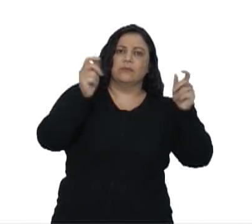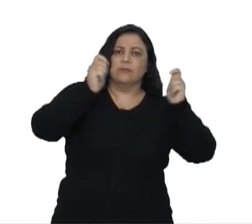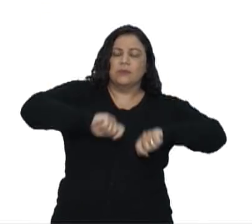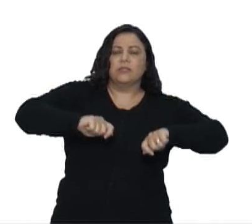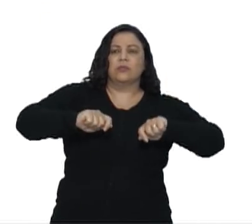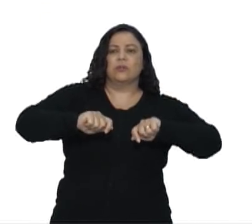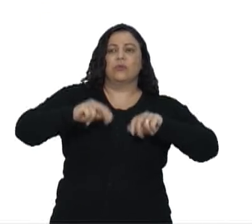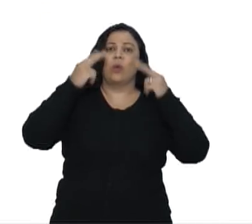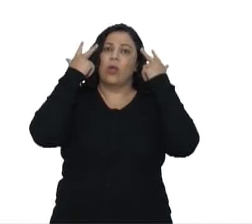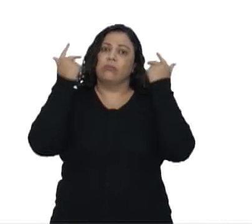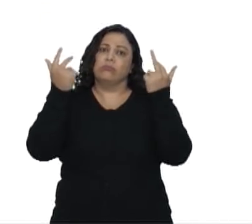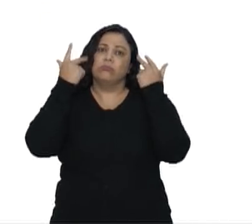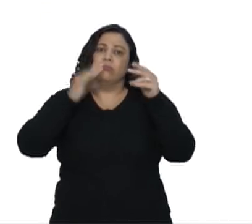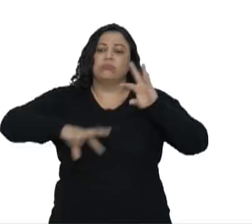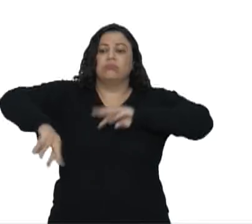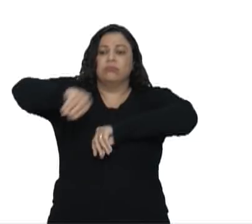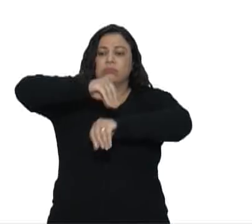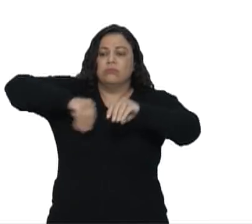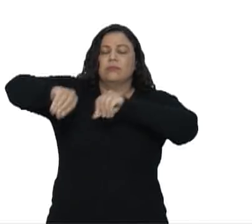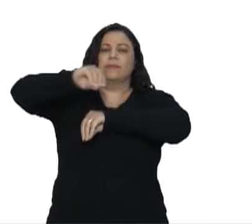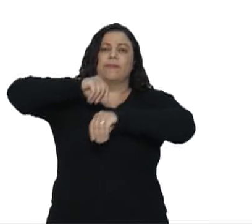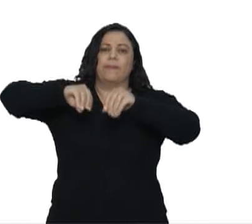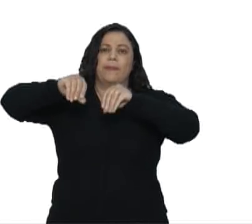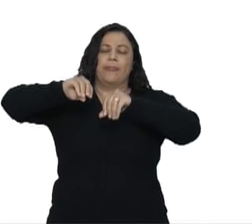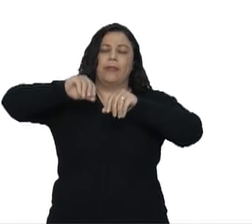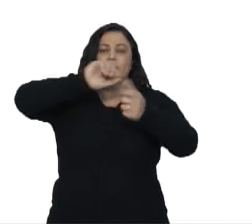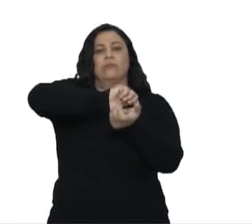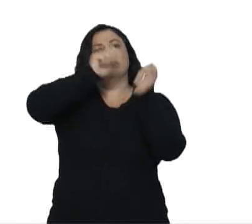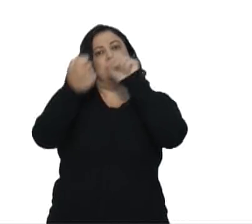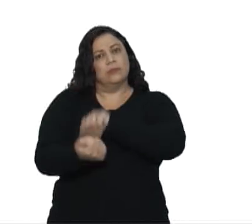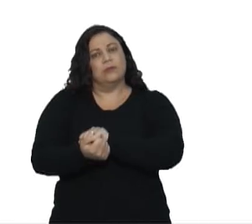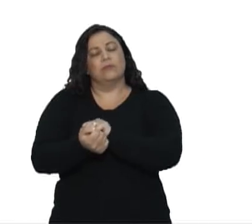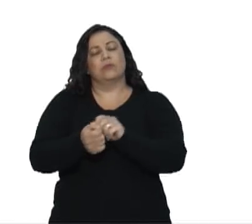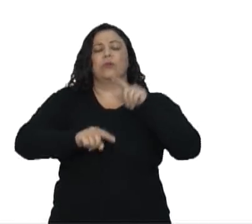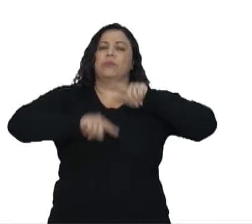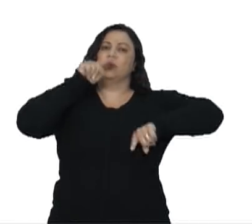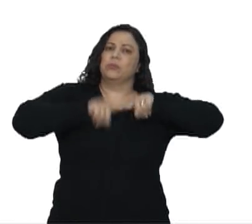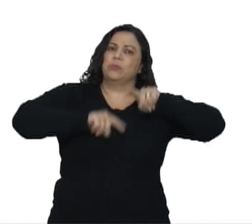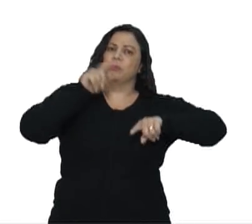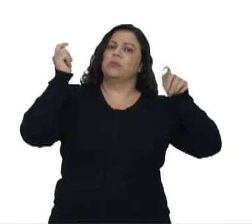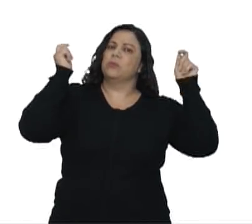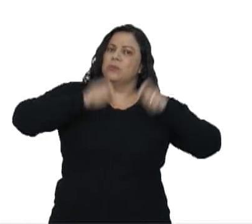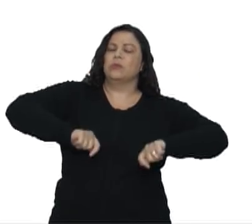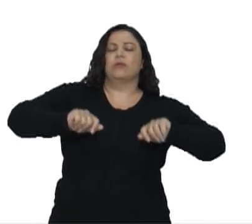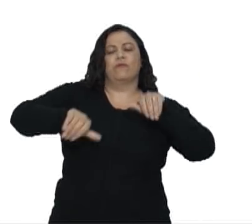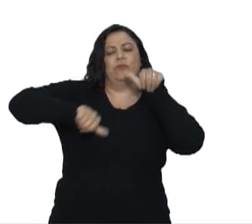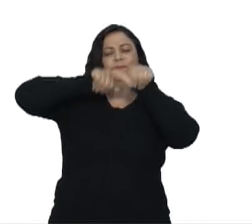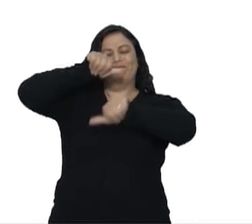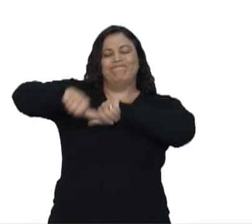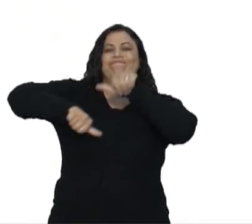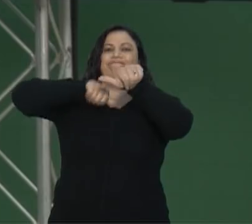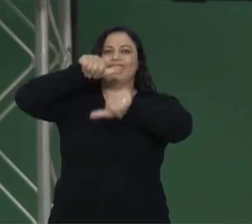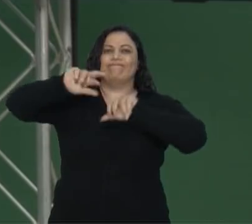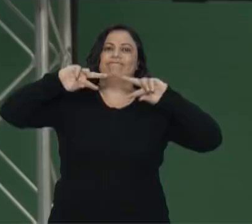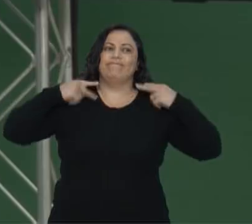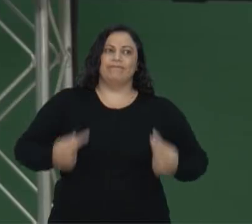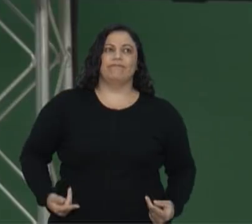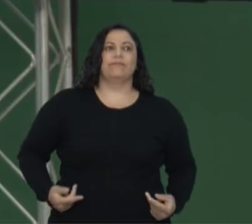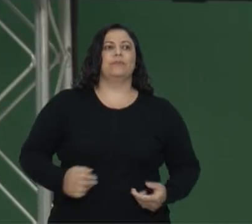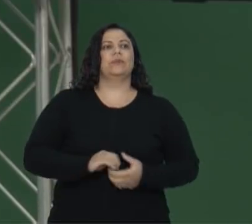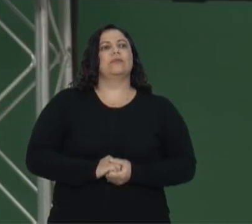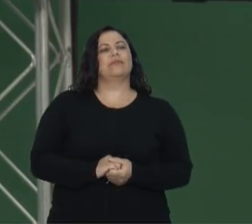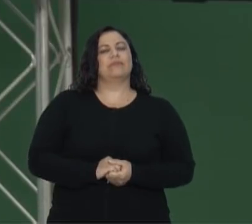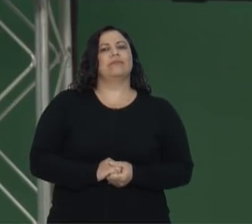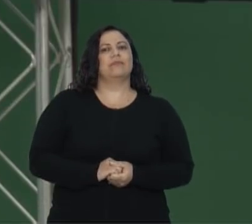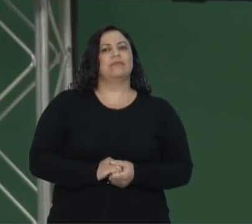algo natural, areia, ou a partir de materiais que já foram transformados pelo homem. Vamos